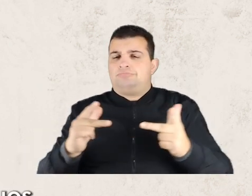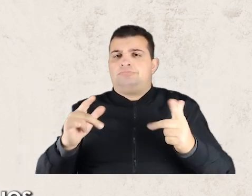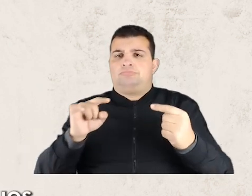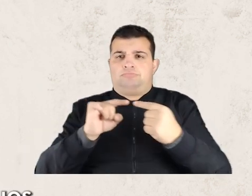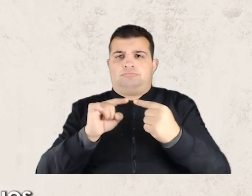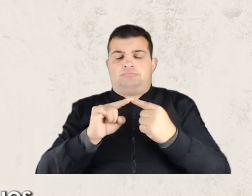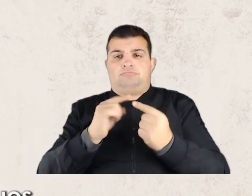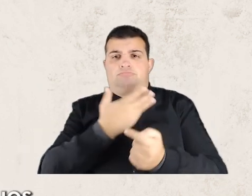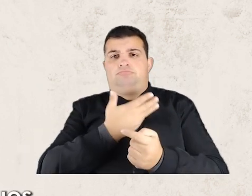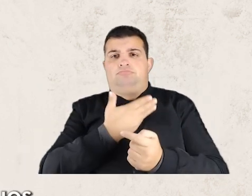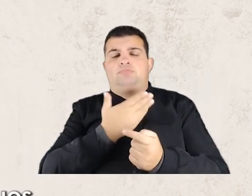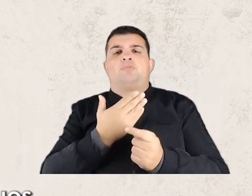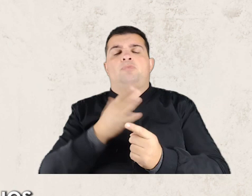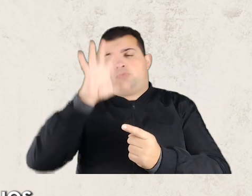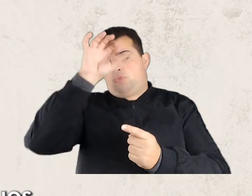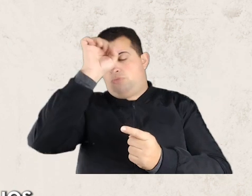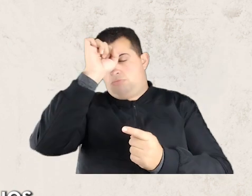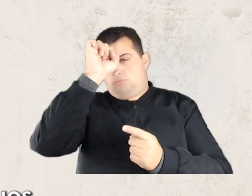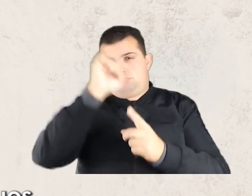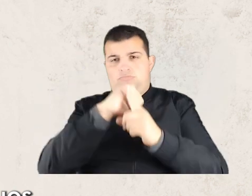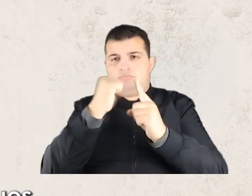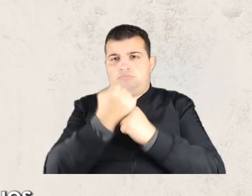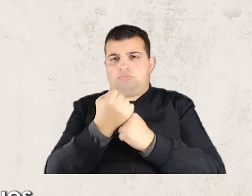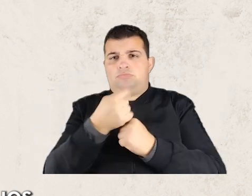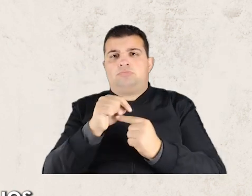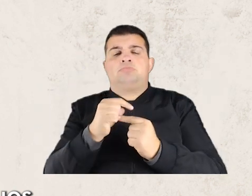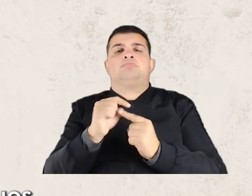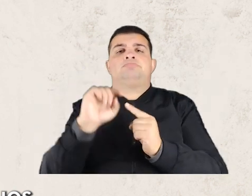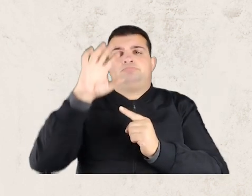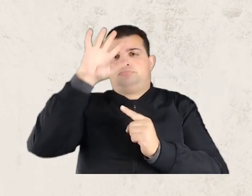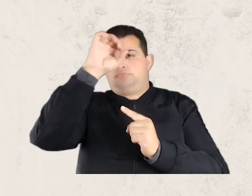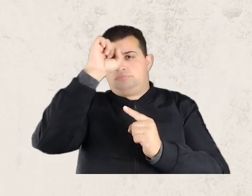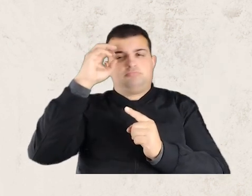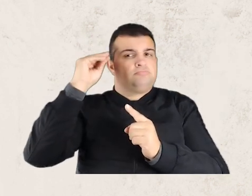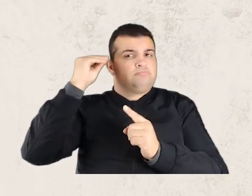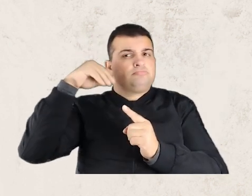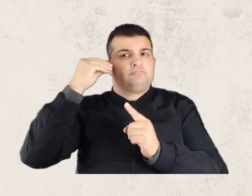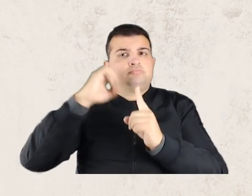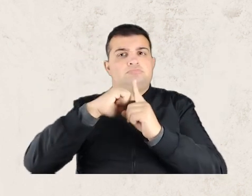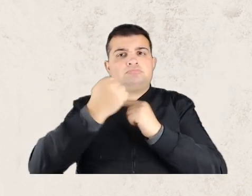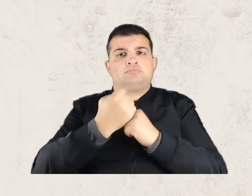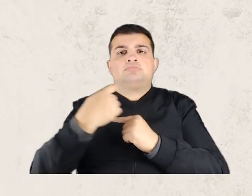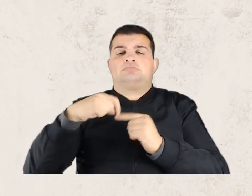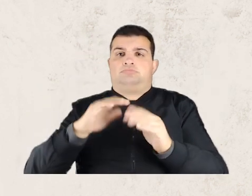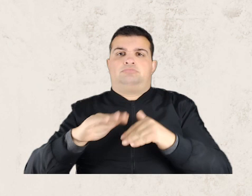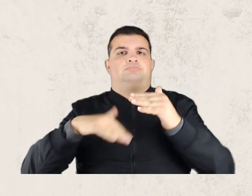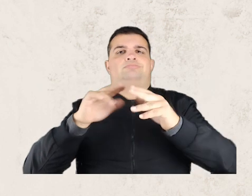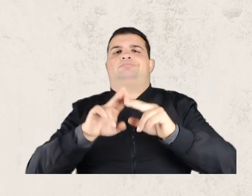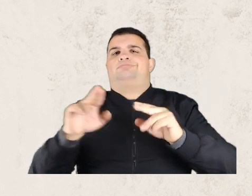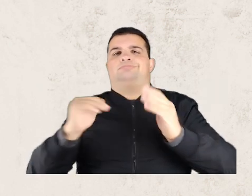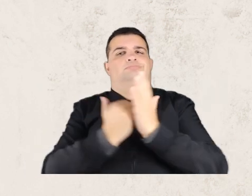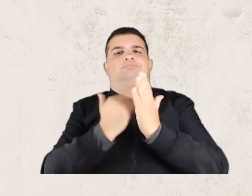angústias de forma e sofrermos por sermos indivíduos, vai produzindo uma série de efeitos,